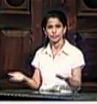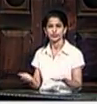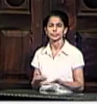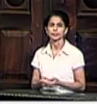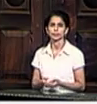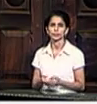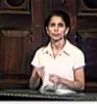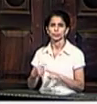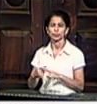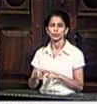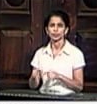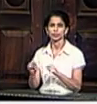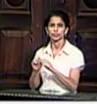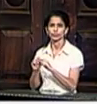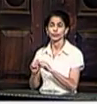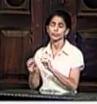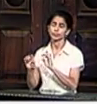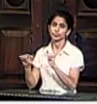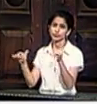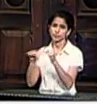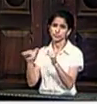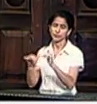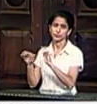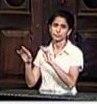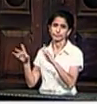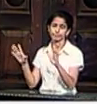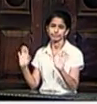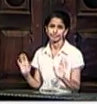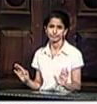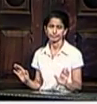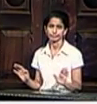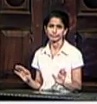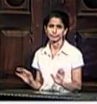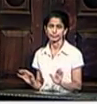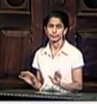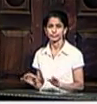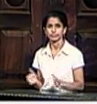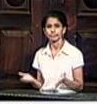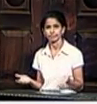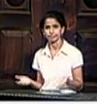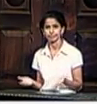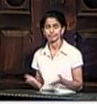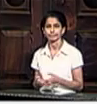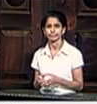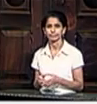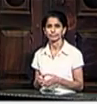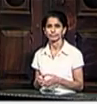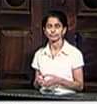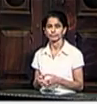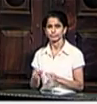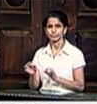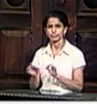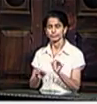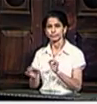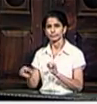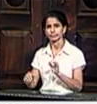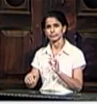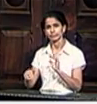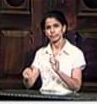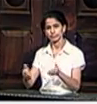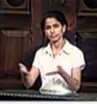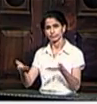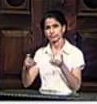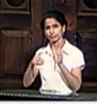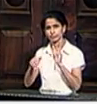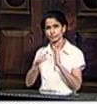uma atuação diferenciada, mas, curiosamente, nos projetos aqui